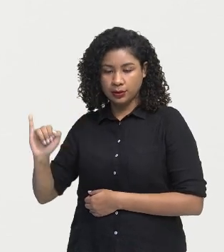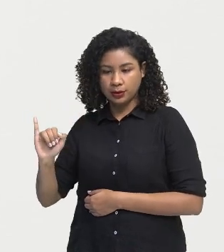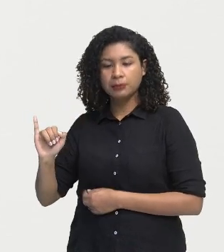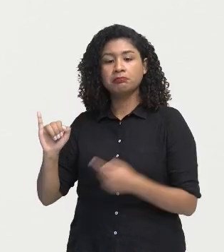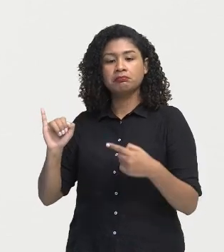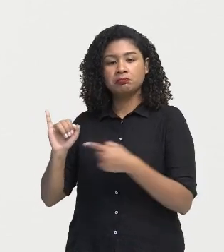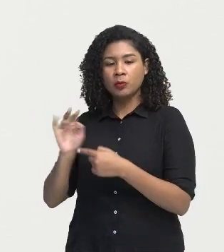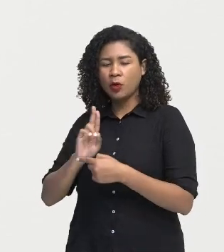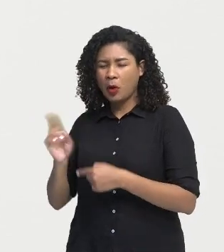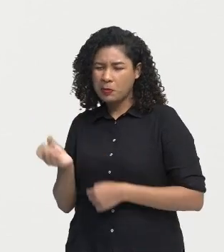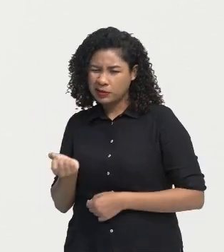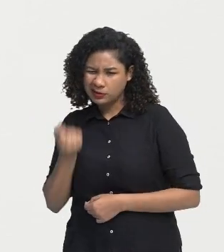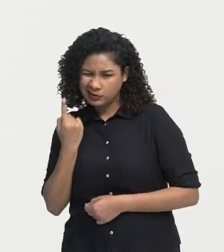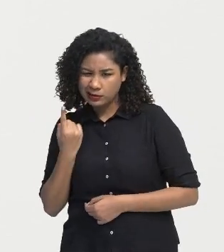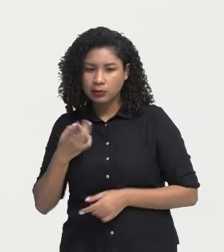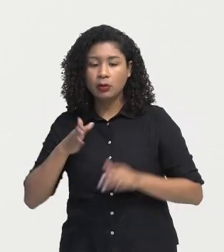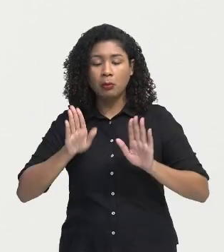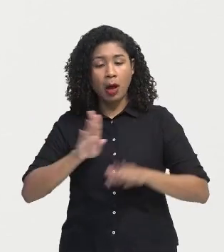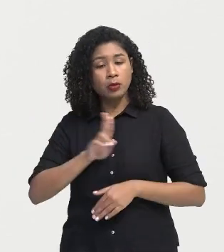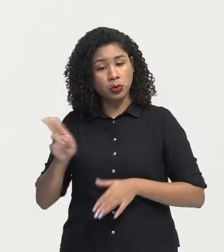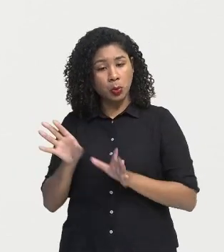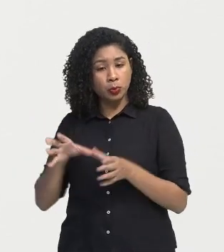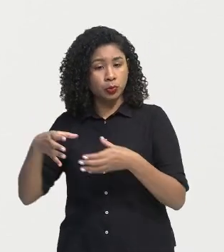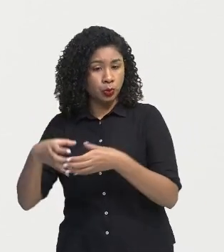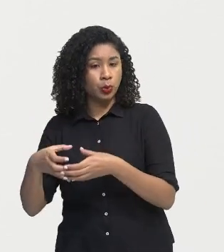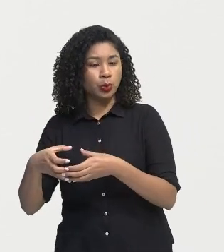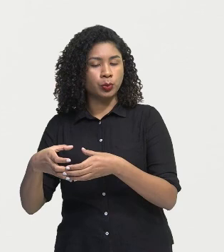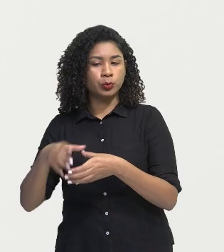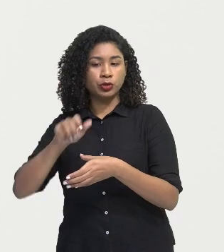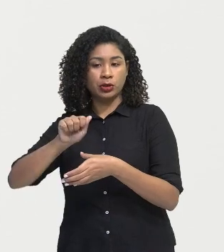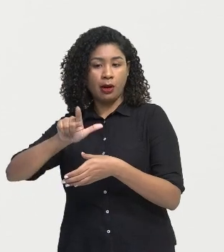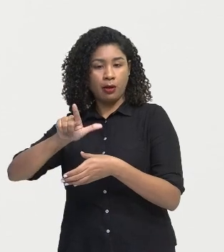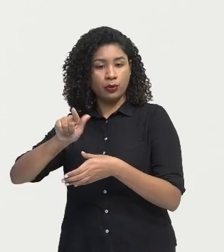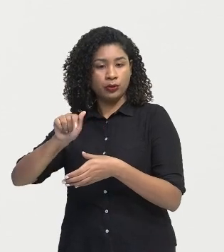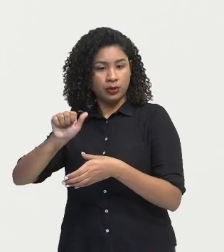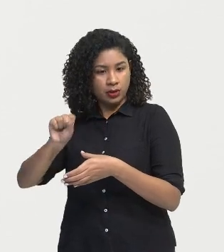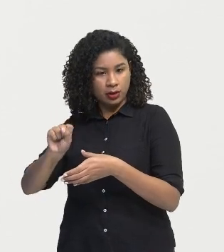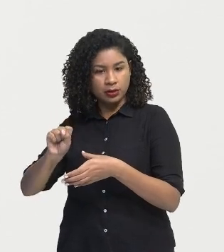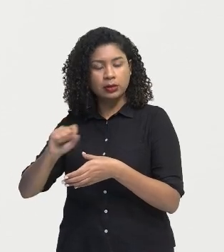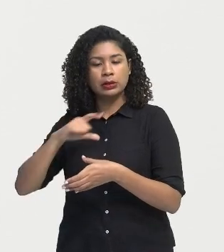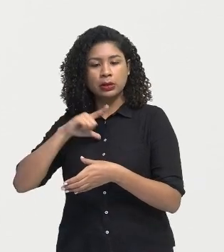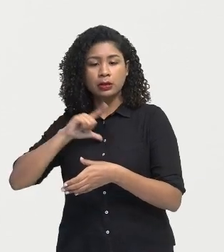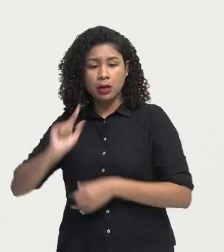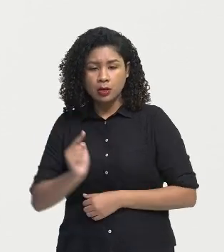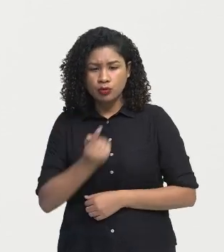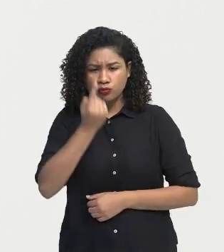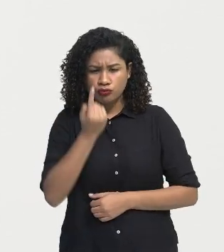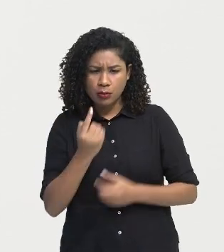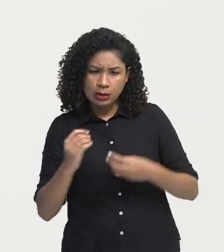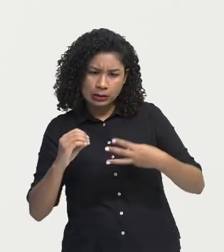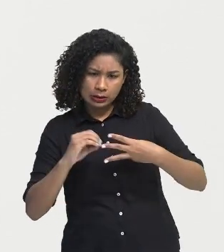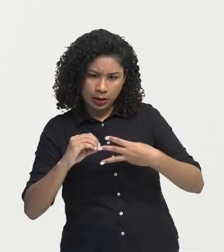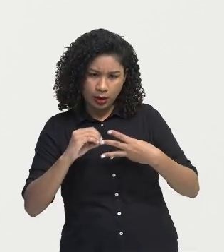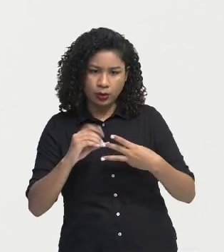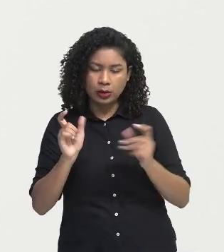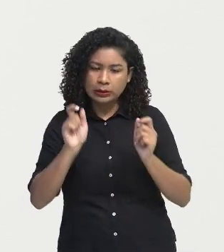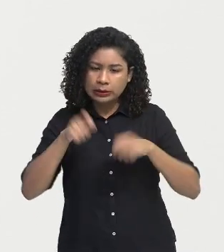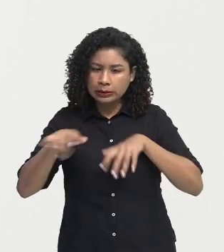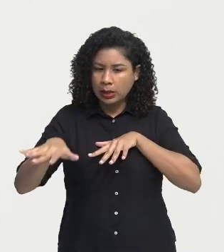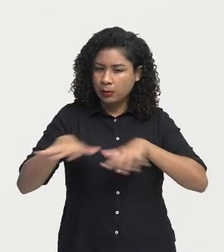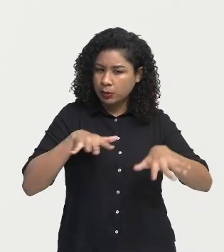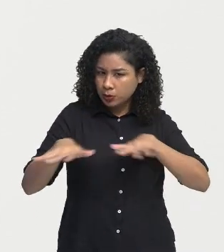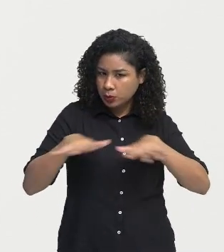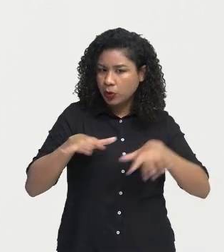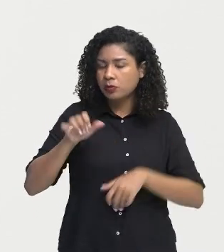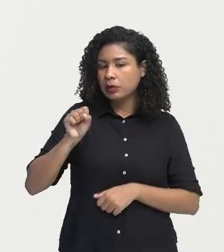é unicelular, significa dizer que ela só tem uma célula, né? Uni vem de um. Móvel, a gente já sabe